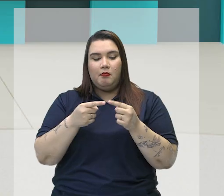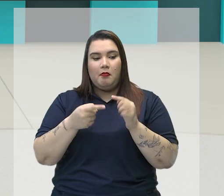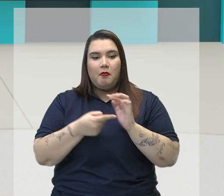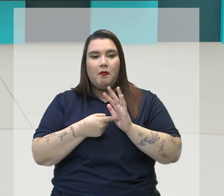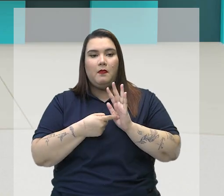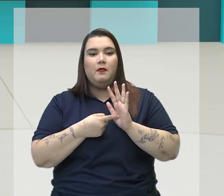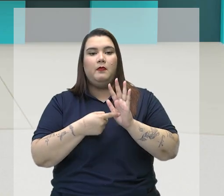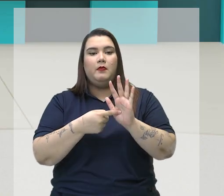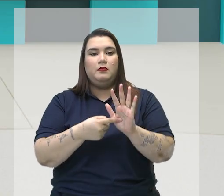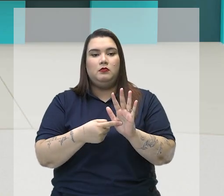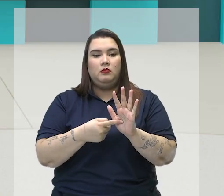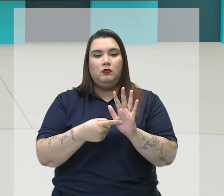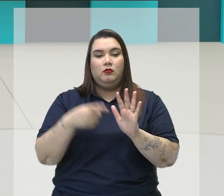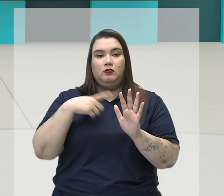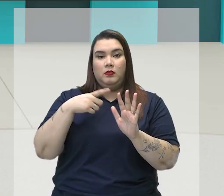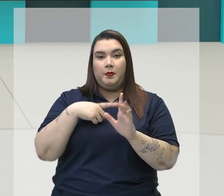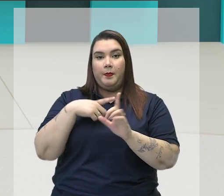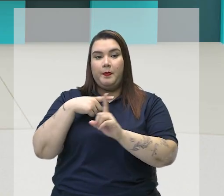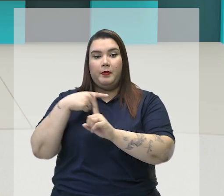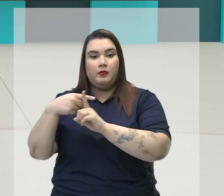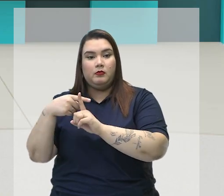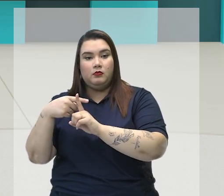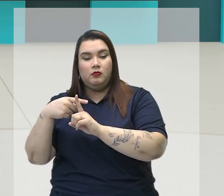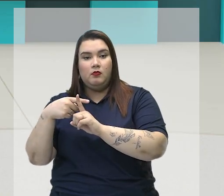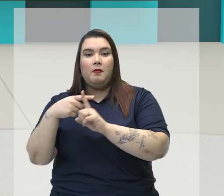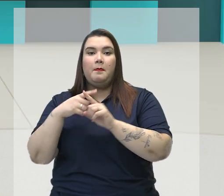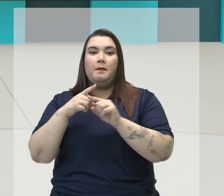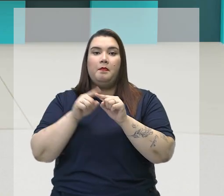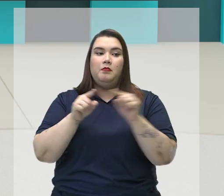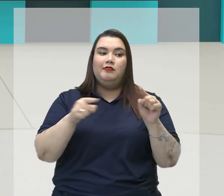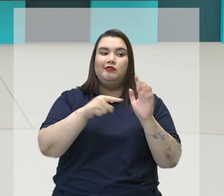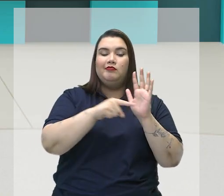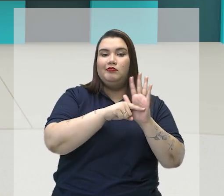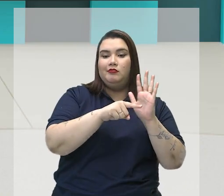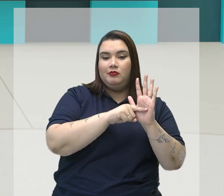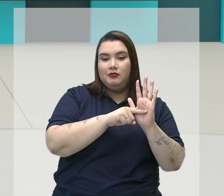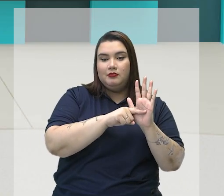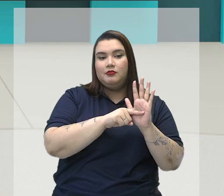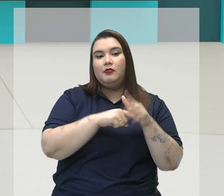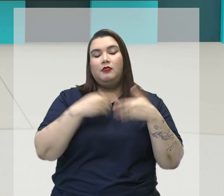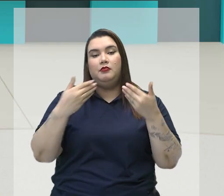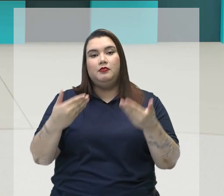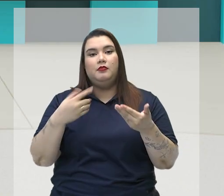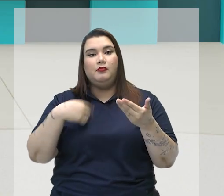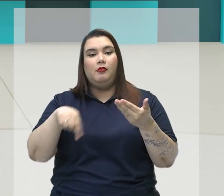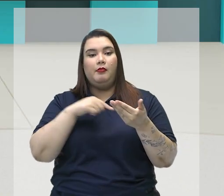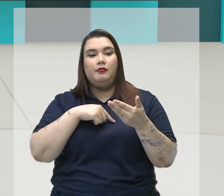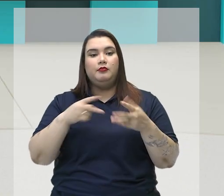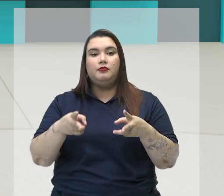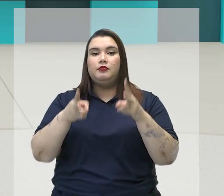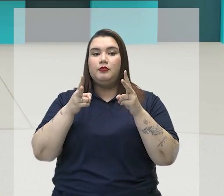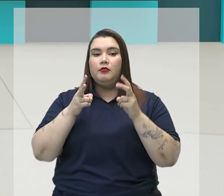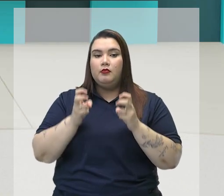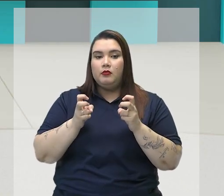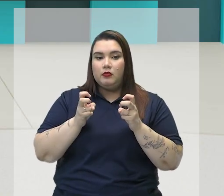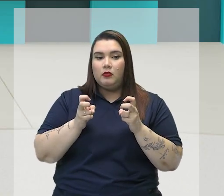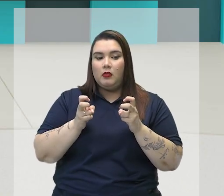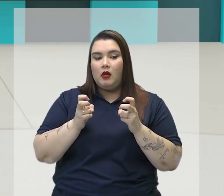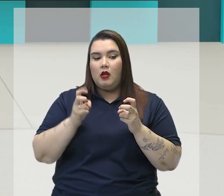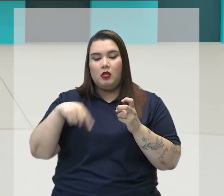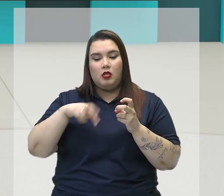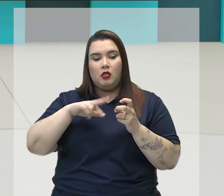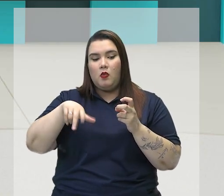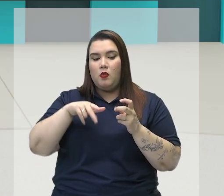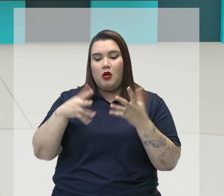exposto tem-se o seu bônus e o seu ônus. E aqui vamos perceber que é não